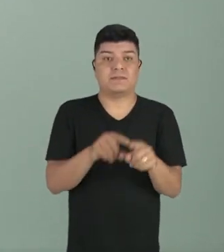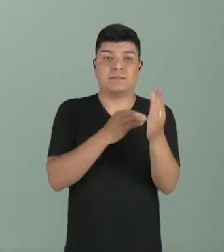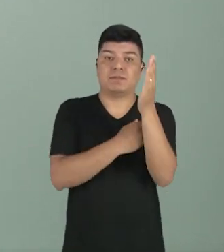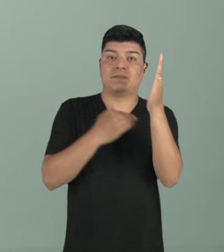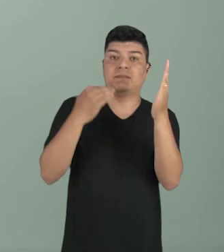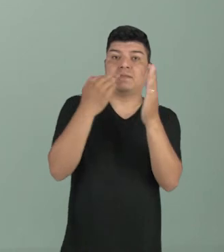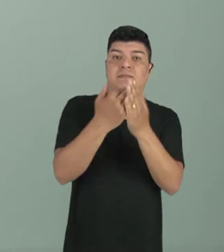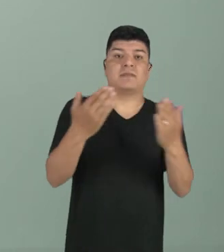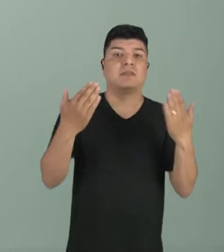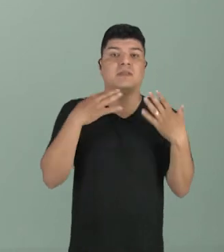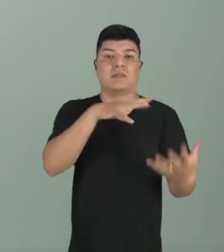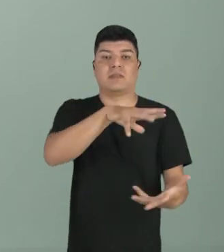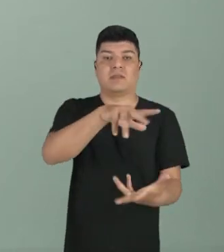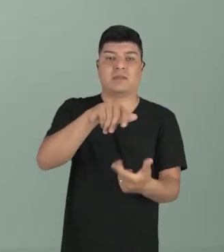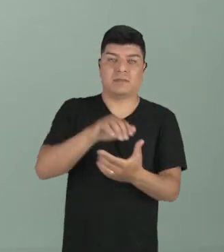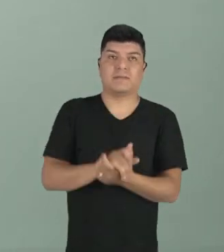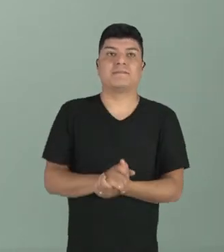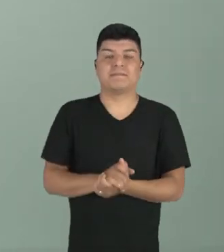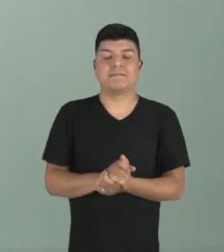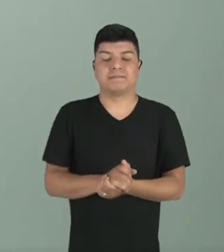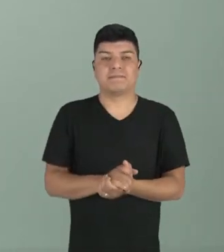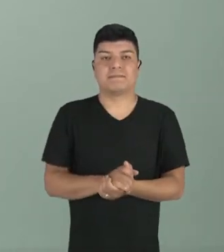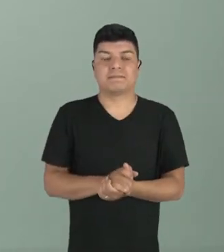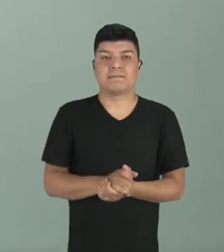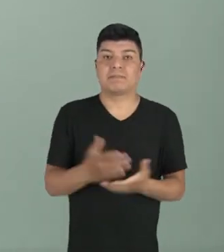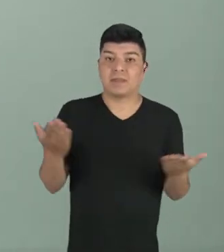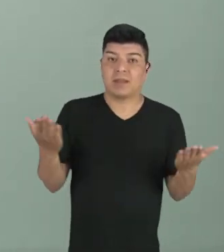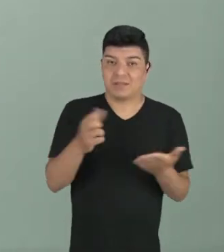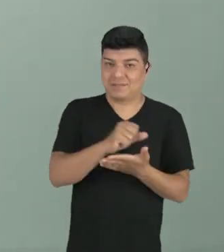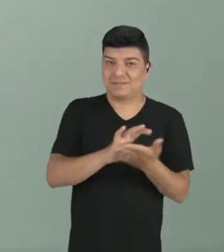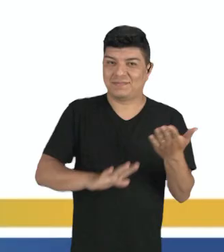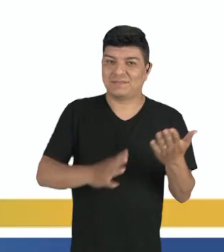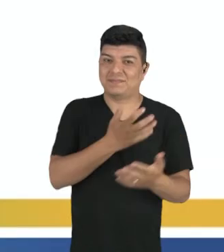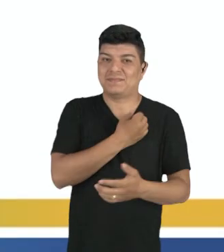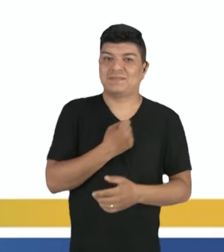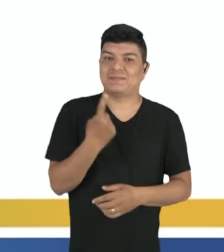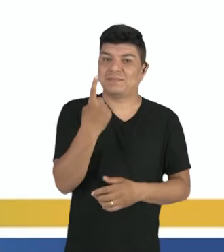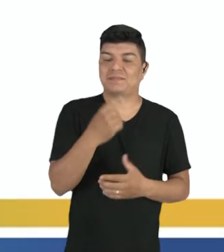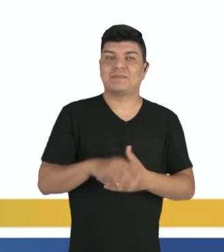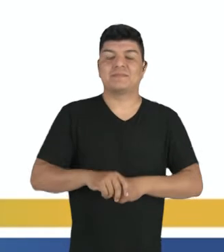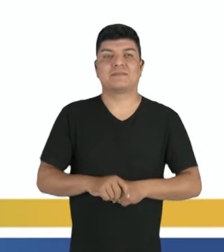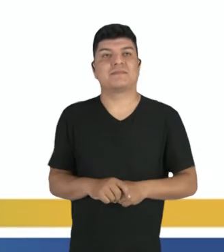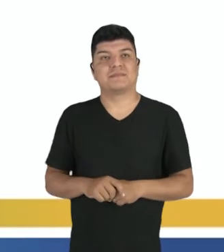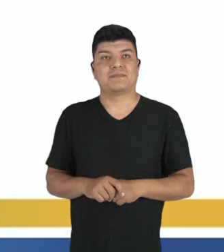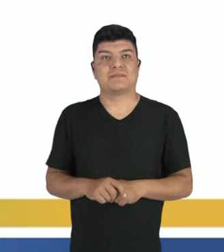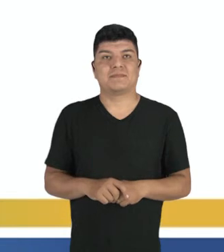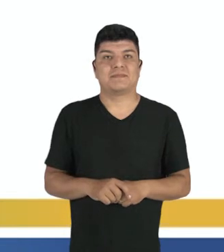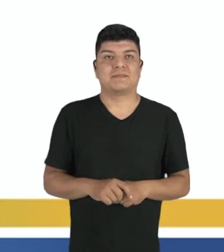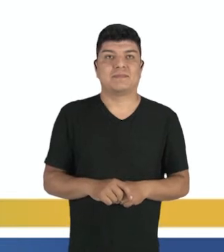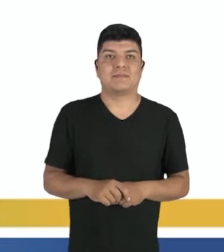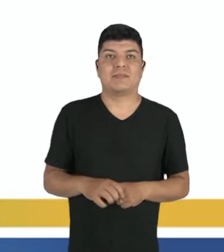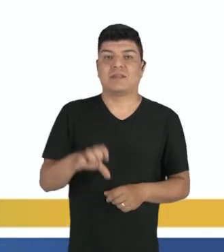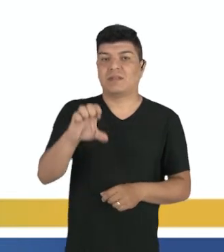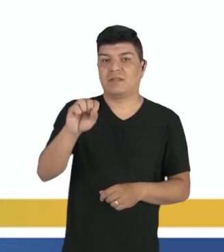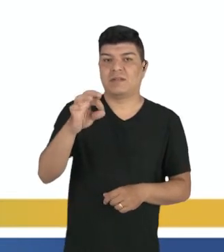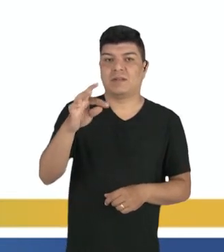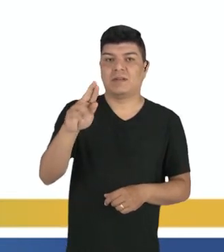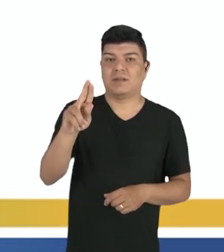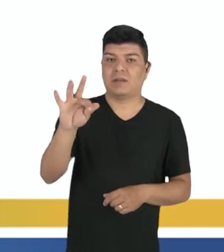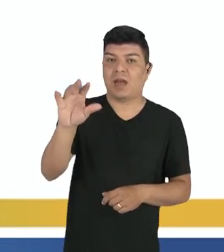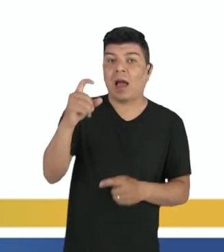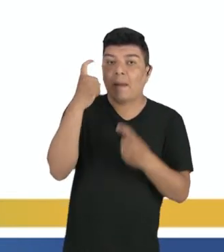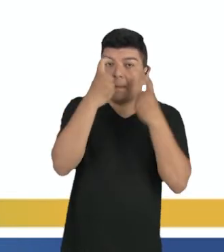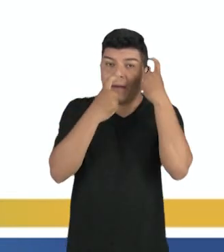aumento das temperaturas no planeta. Vamos exercitar? Vamos para a primeira questão? Vamos lá? O efeito estufa é uma das